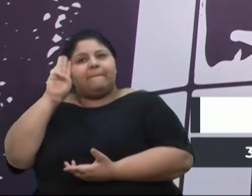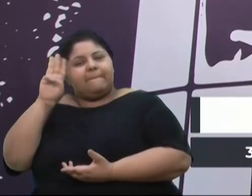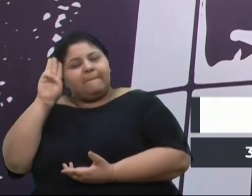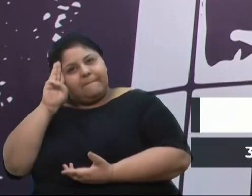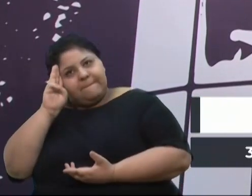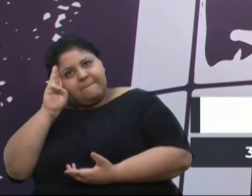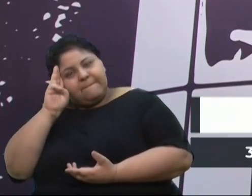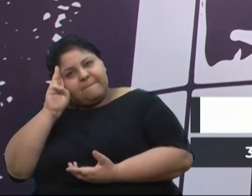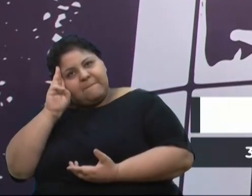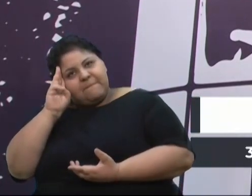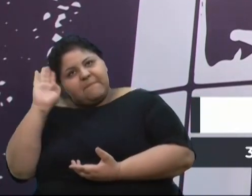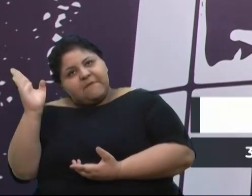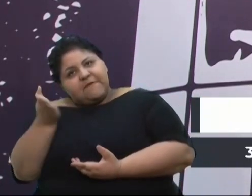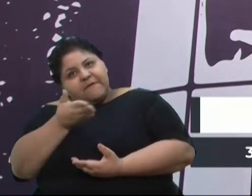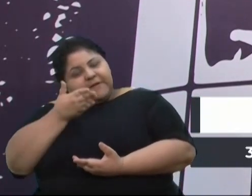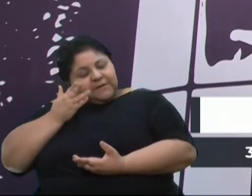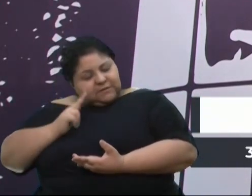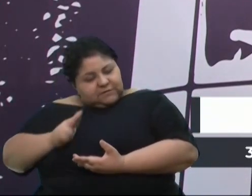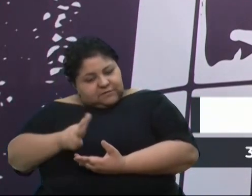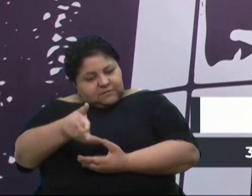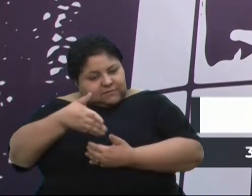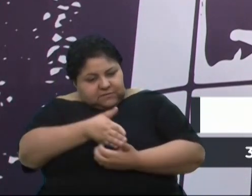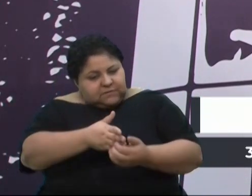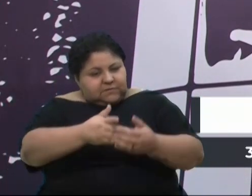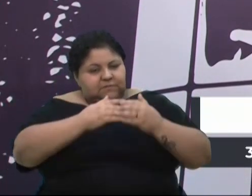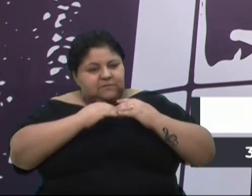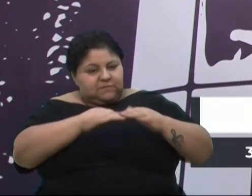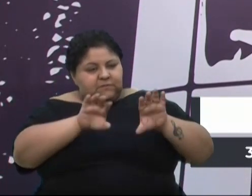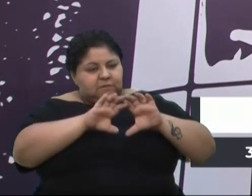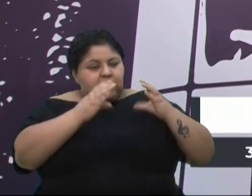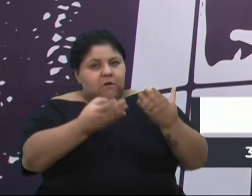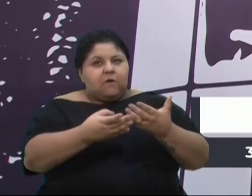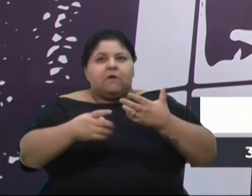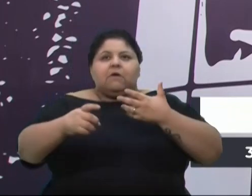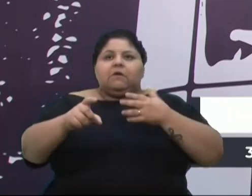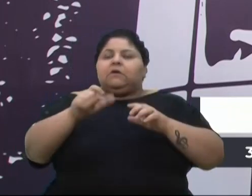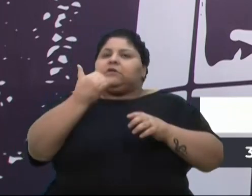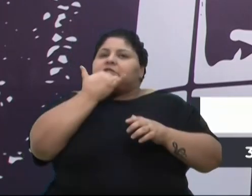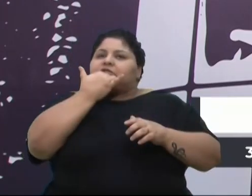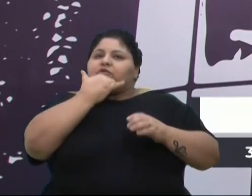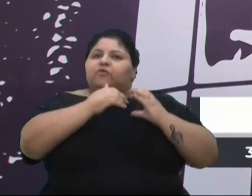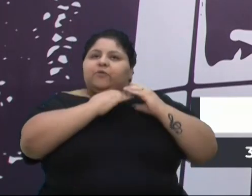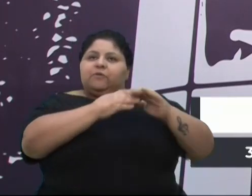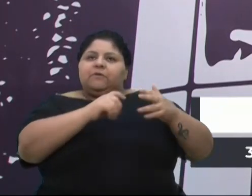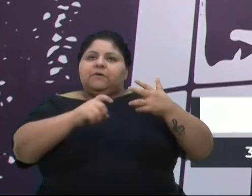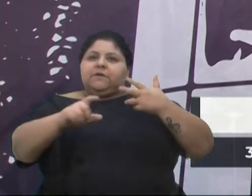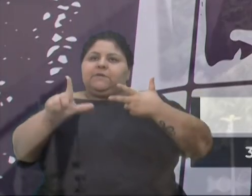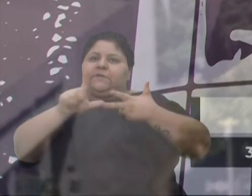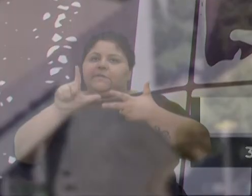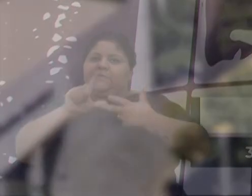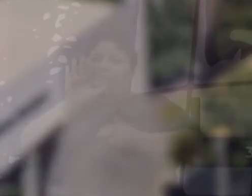a gente segue acompanhando os movimentos aqui do Legislativo. Tchau, tchau.